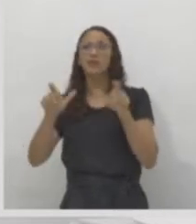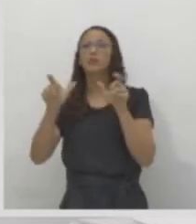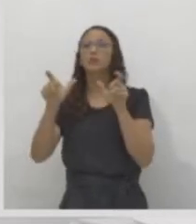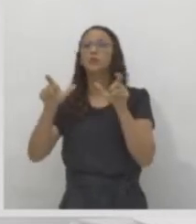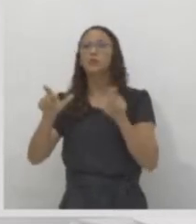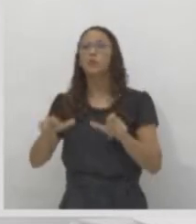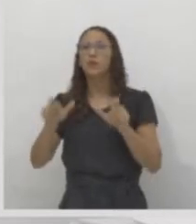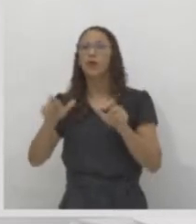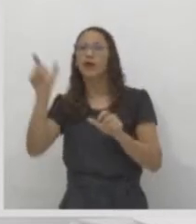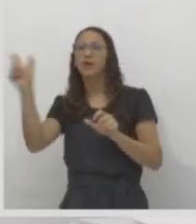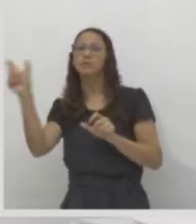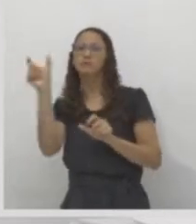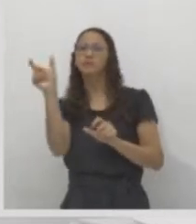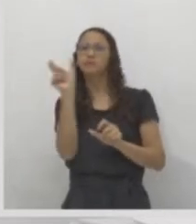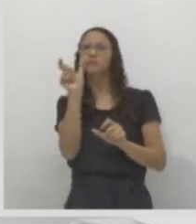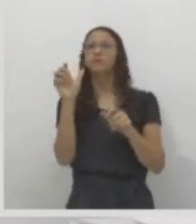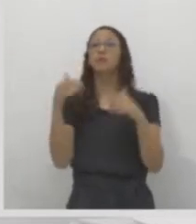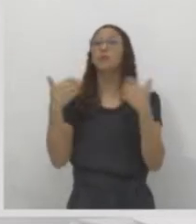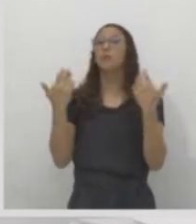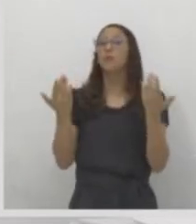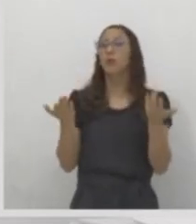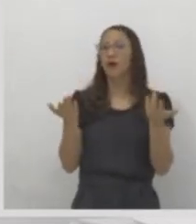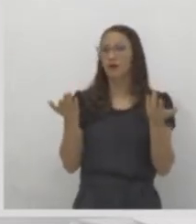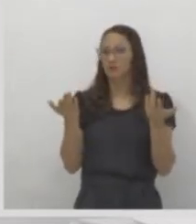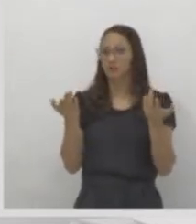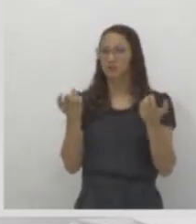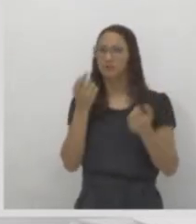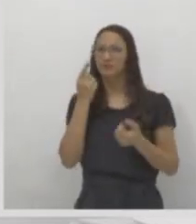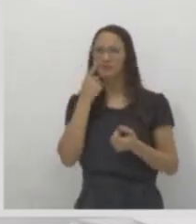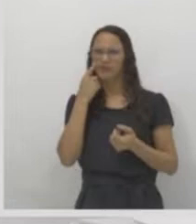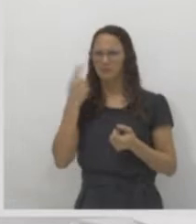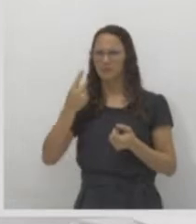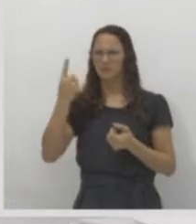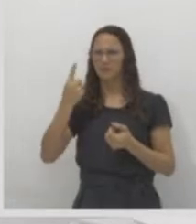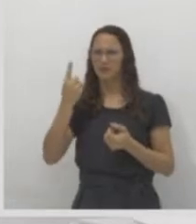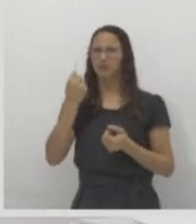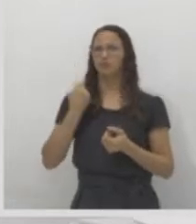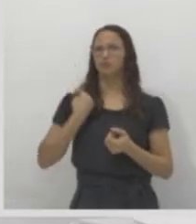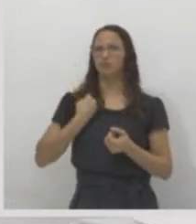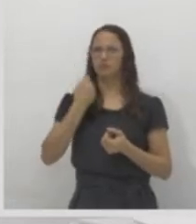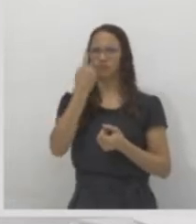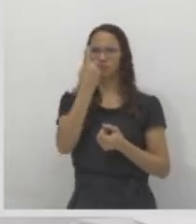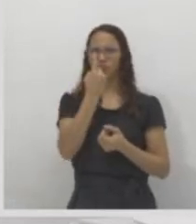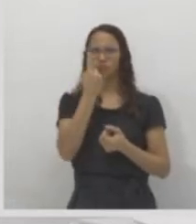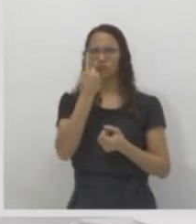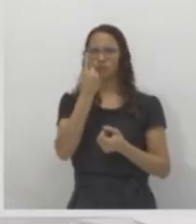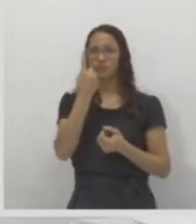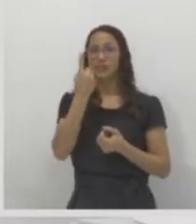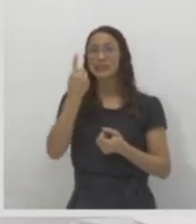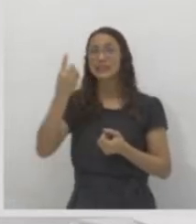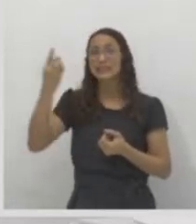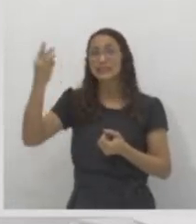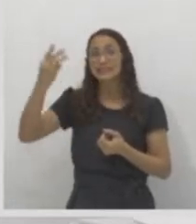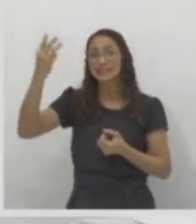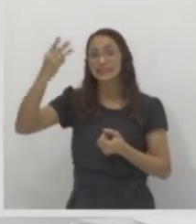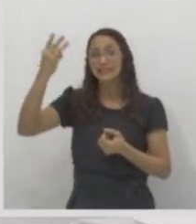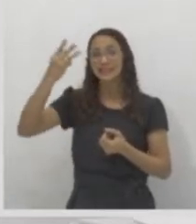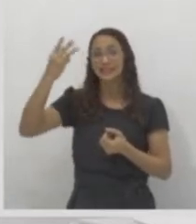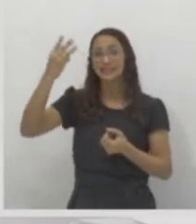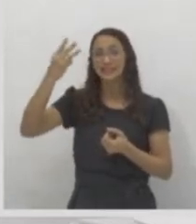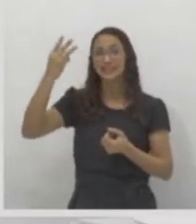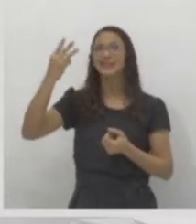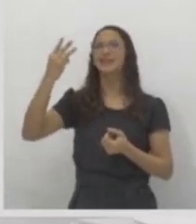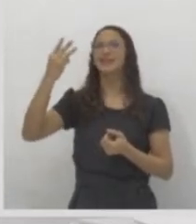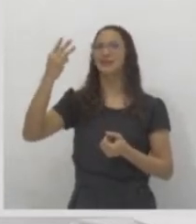ocupa. O primeiro algarismo ele está na terceira ordem, na ordem das centenas. Então, o